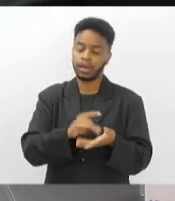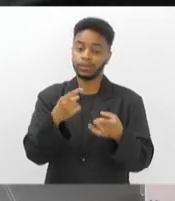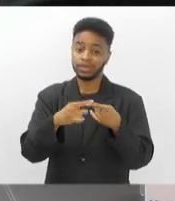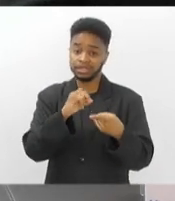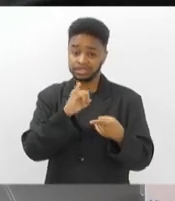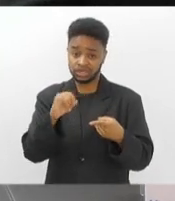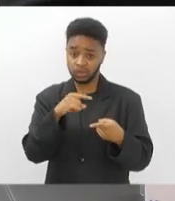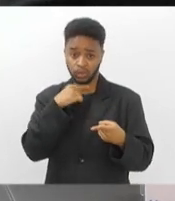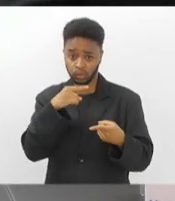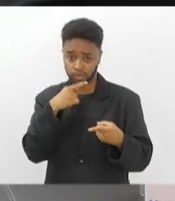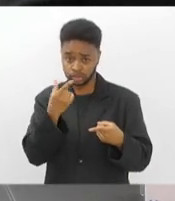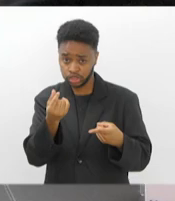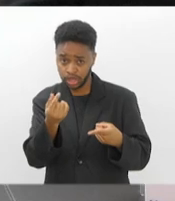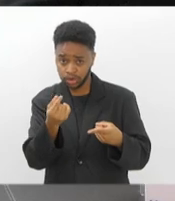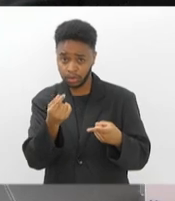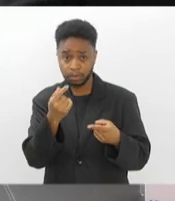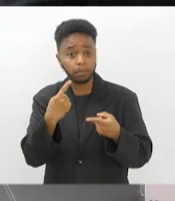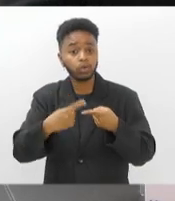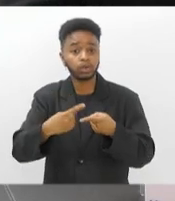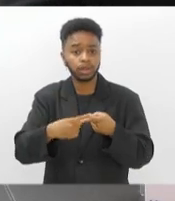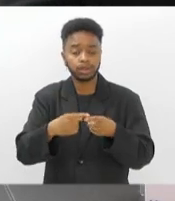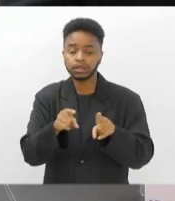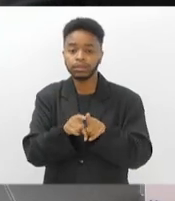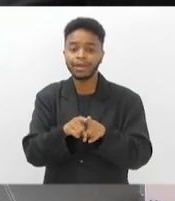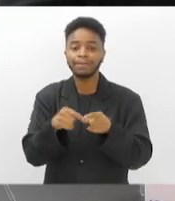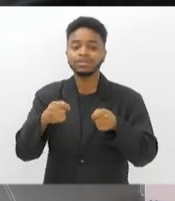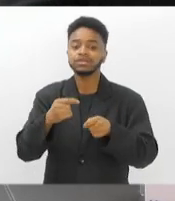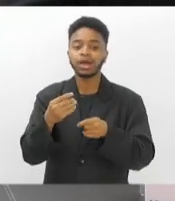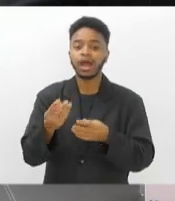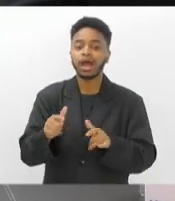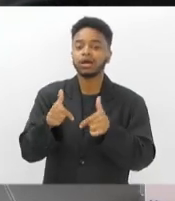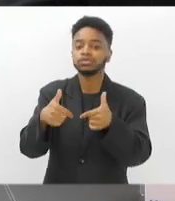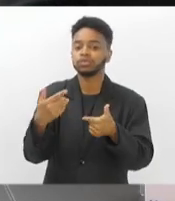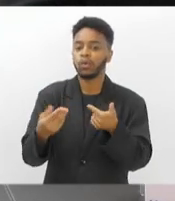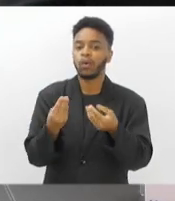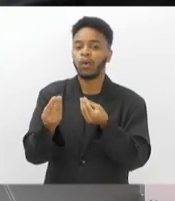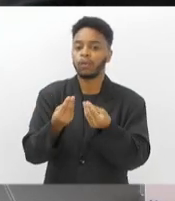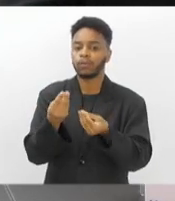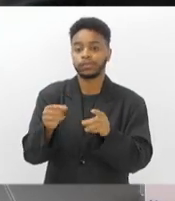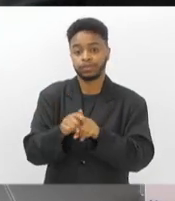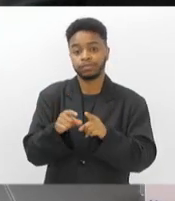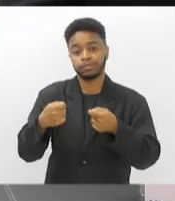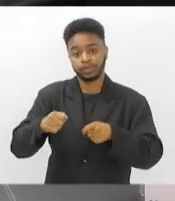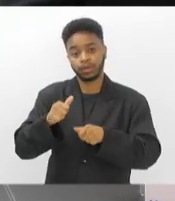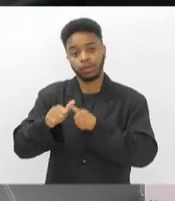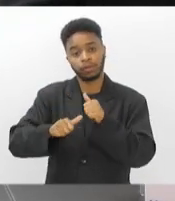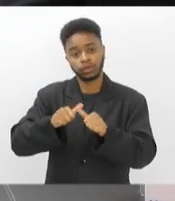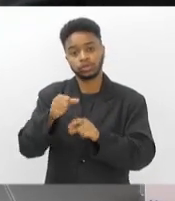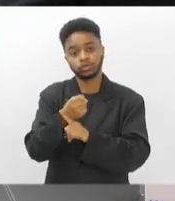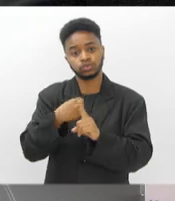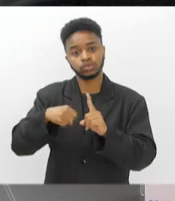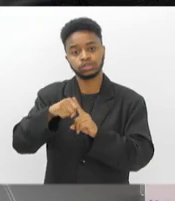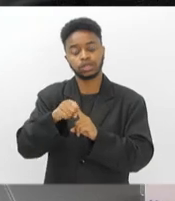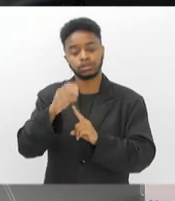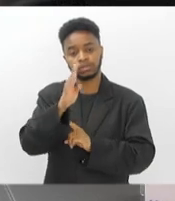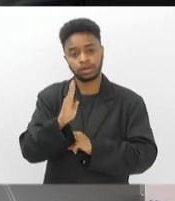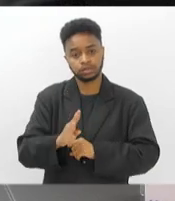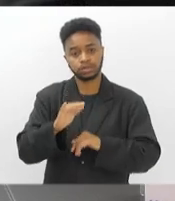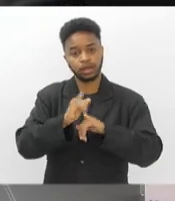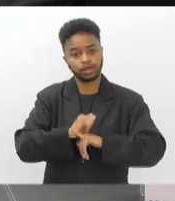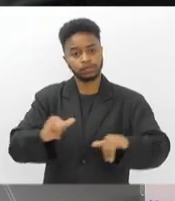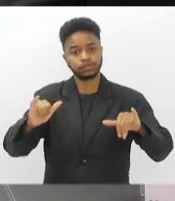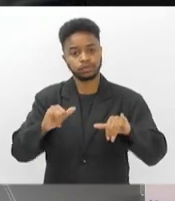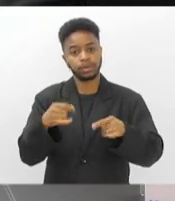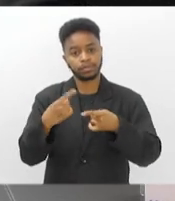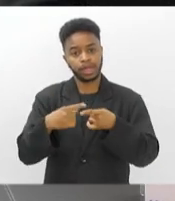porque não está e o que fazer então e vamos atualizar a sociedade brasileira e que daqui saia de